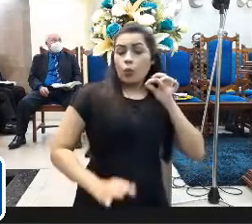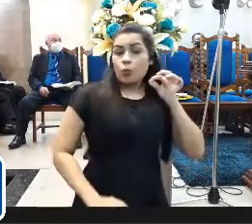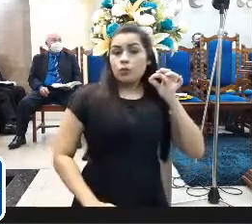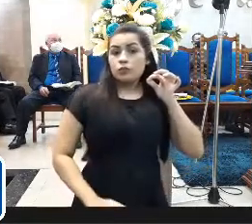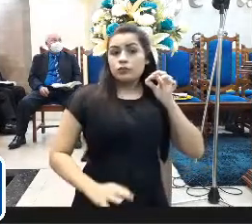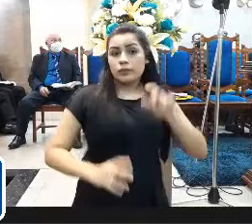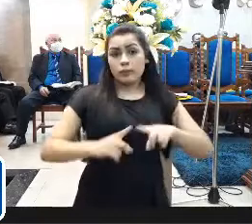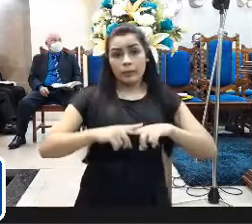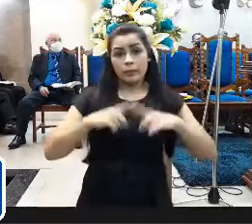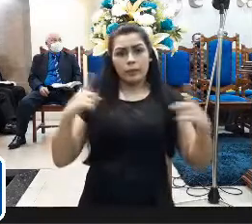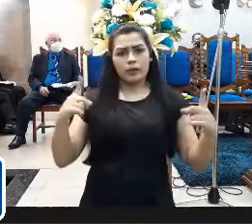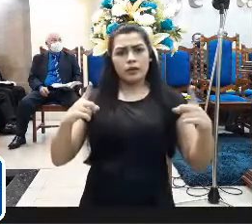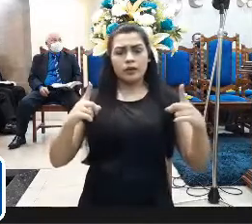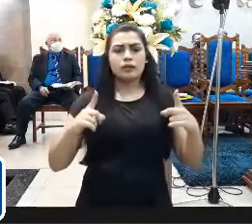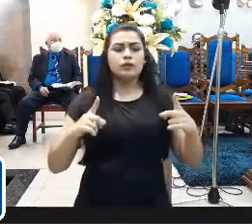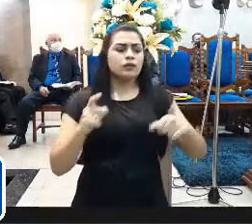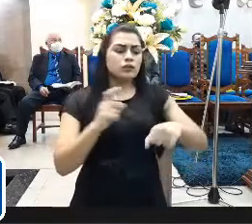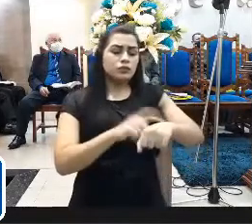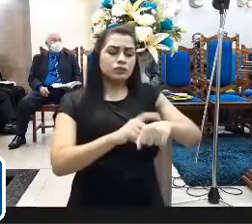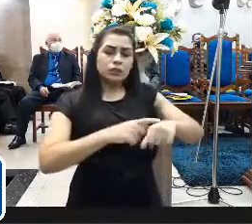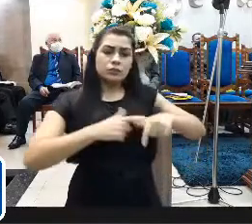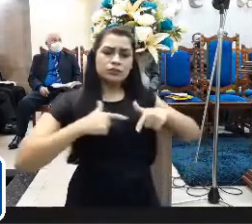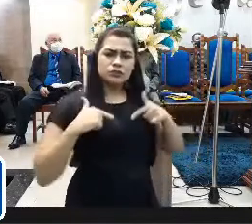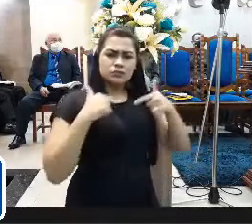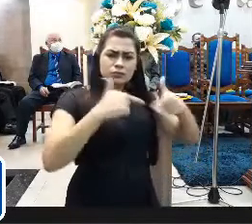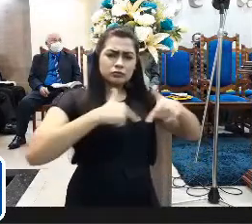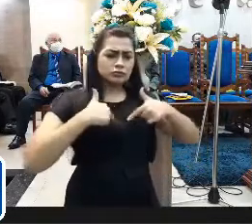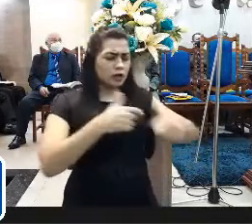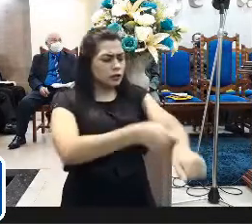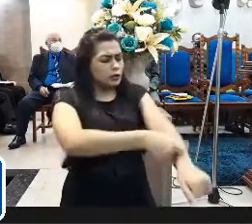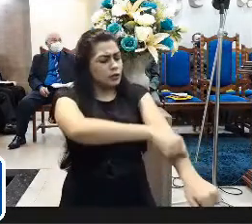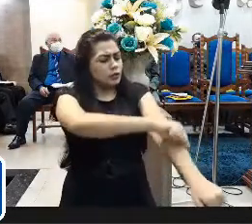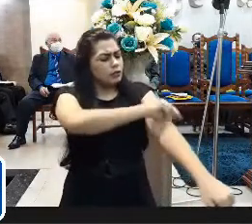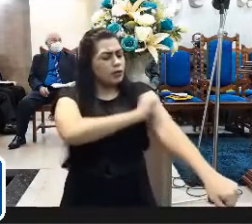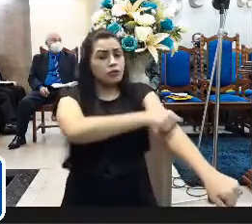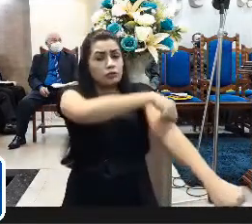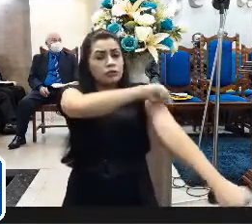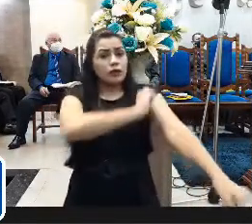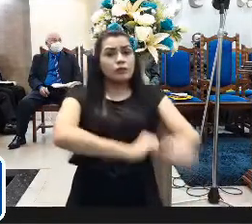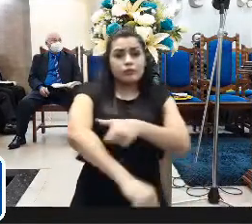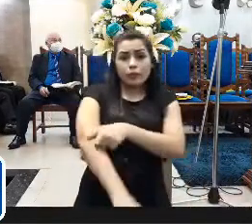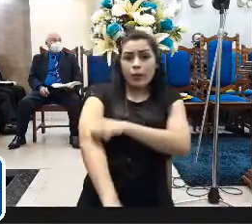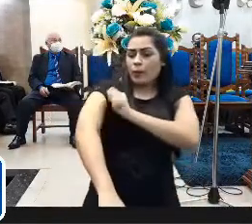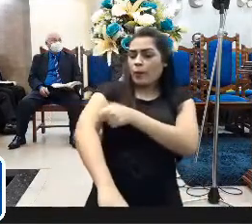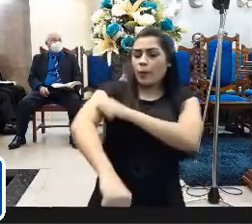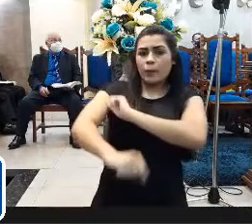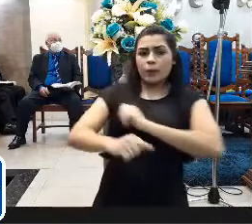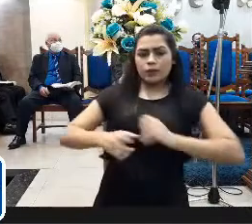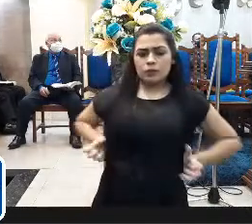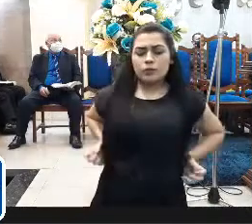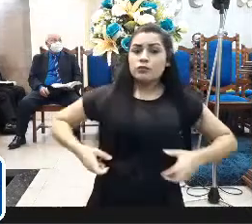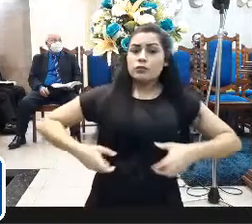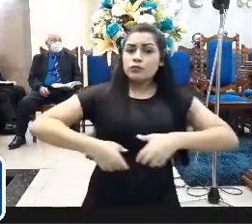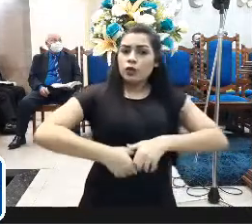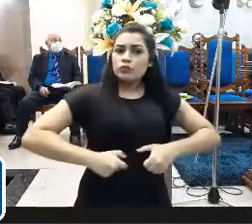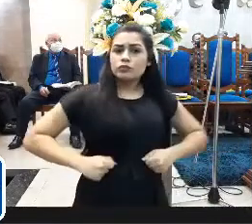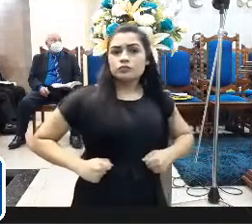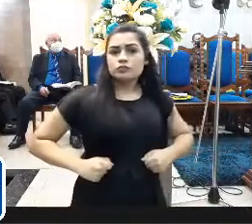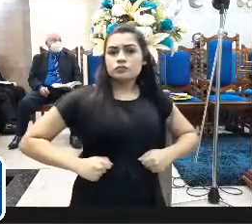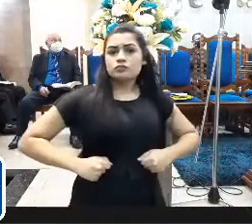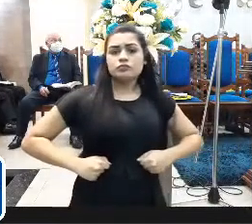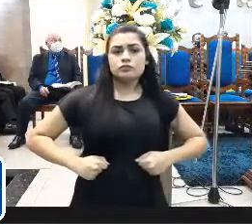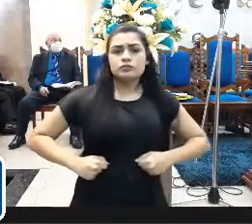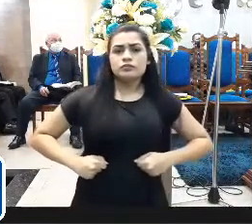de correr, na hora de batalhar, eles puxavam aquelas mangas, levantavam a aba da roupa, passavam um cinto no lombo, e aí o